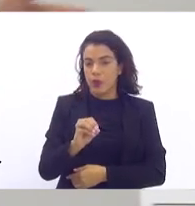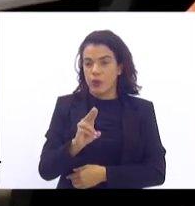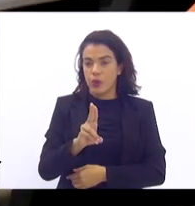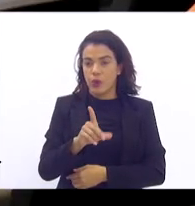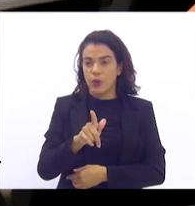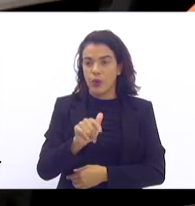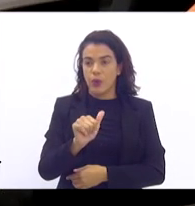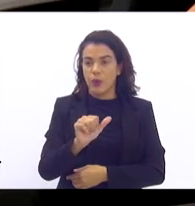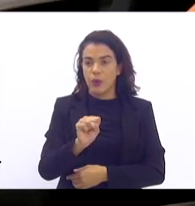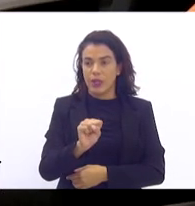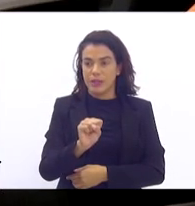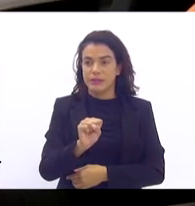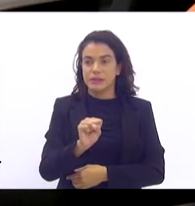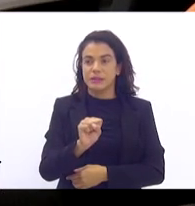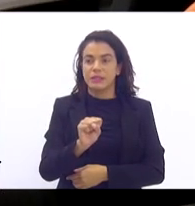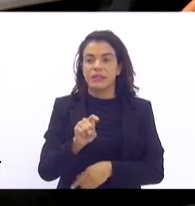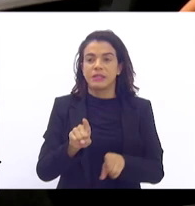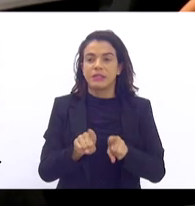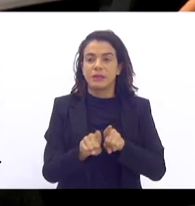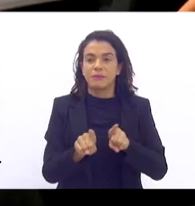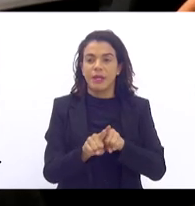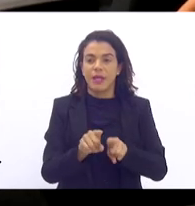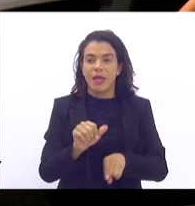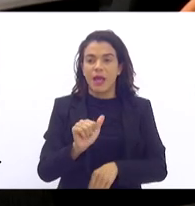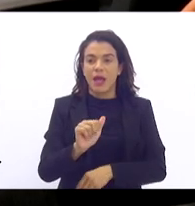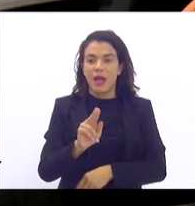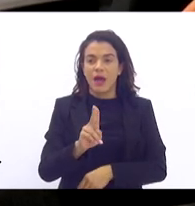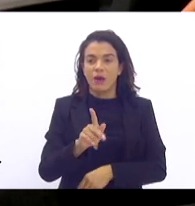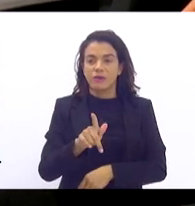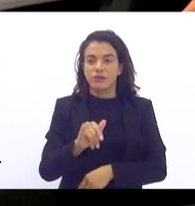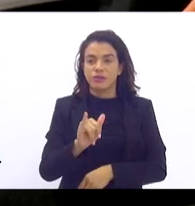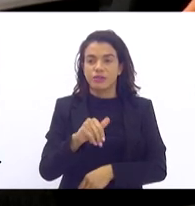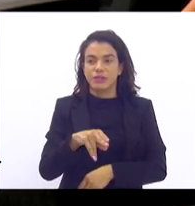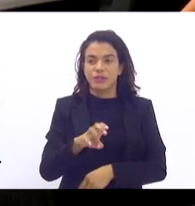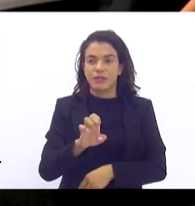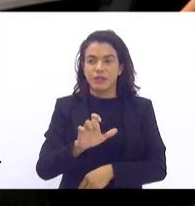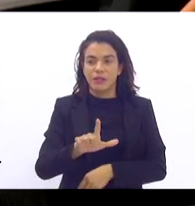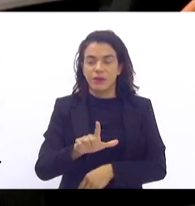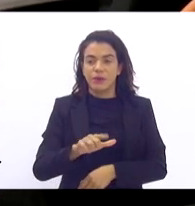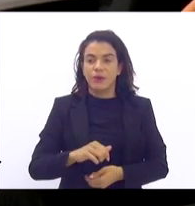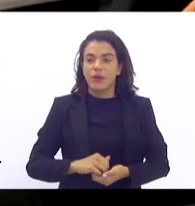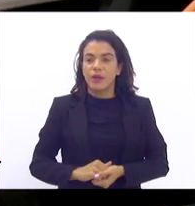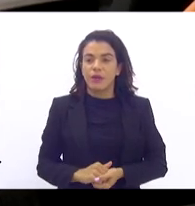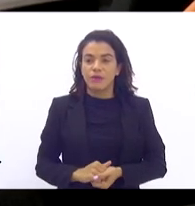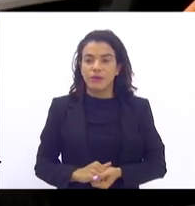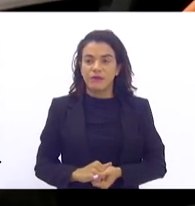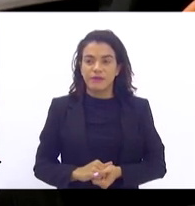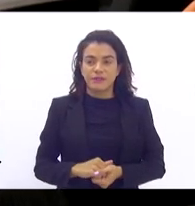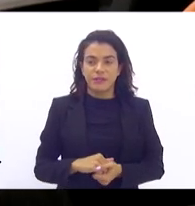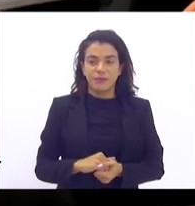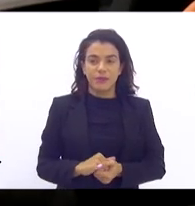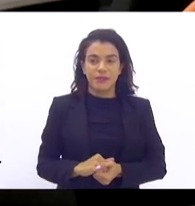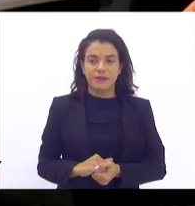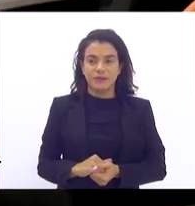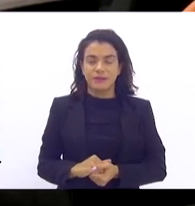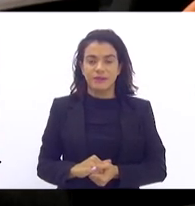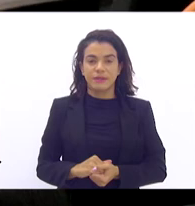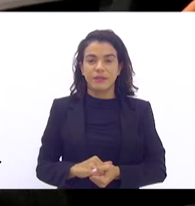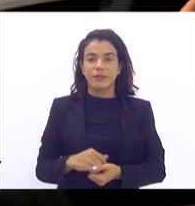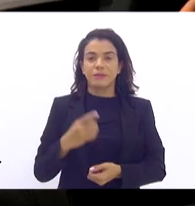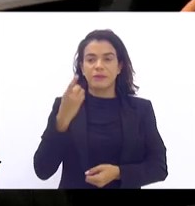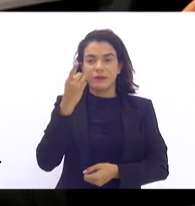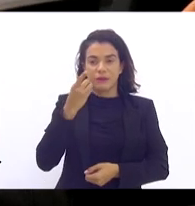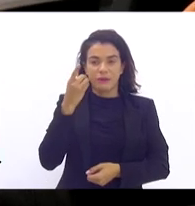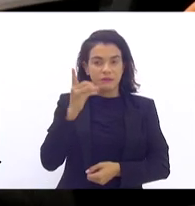saudação o deputado altineu E aí a gente vai ter a palestra do nosso querido Deputado Danilo